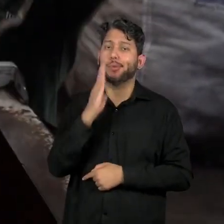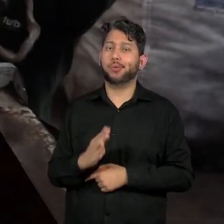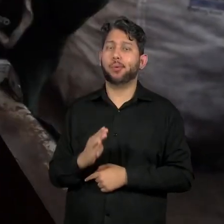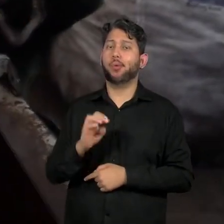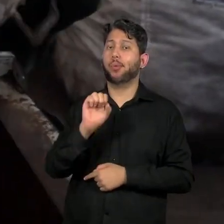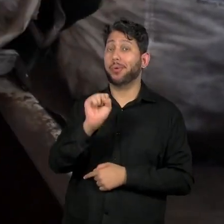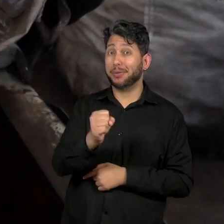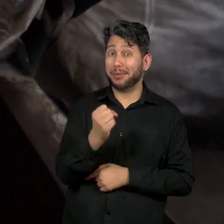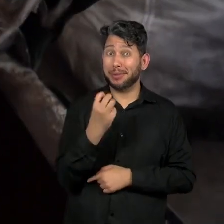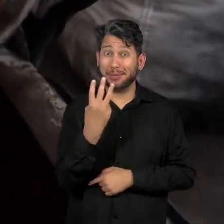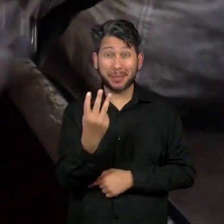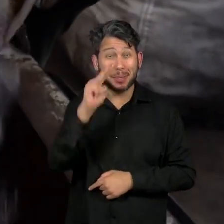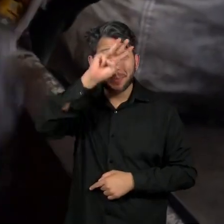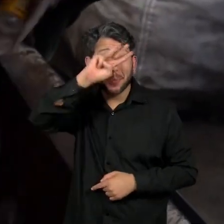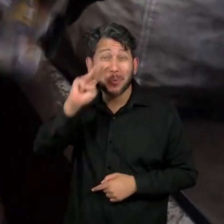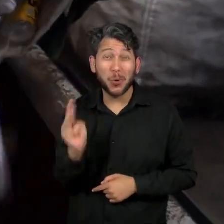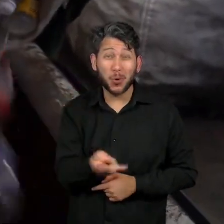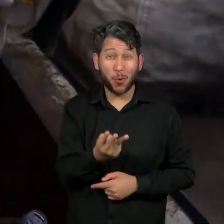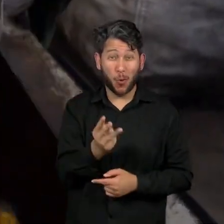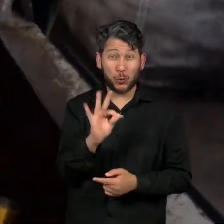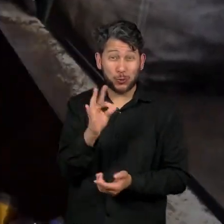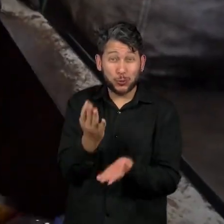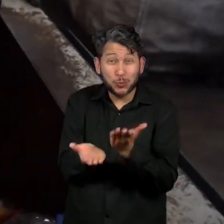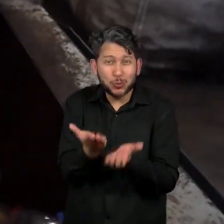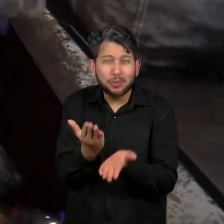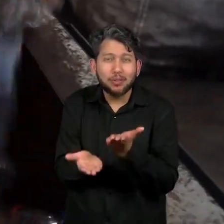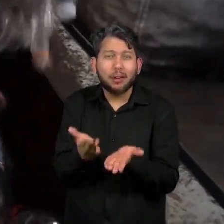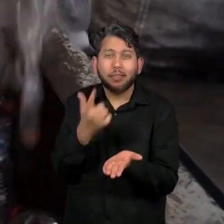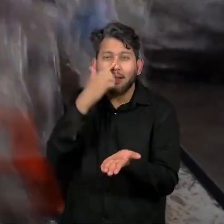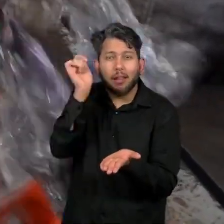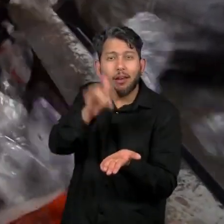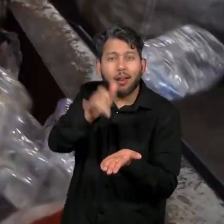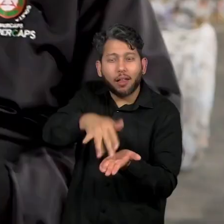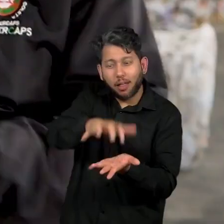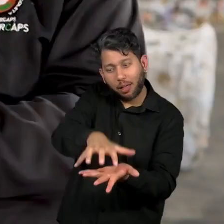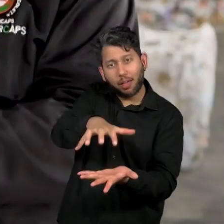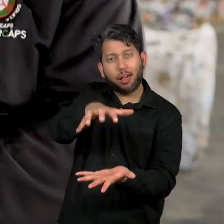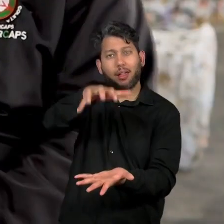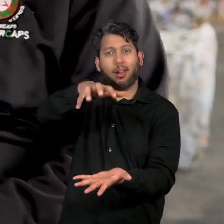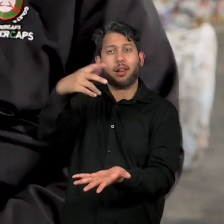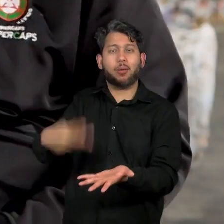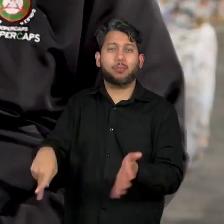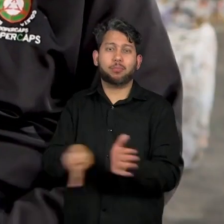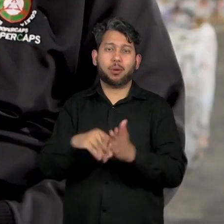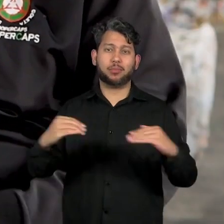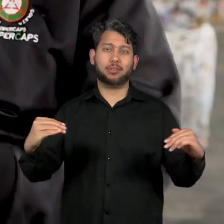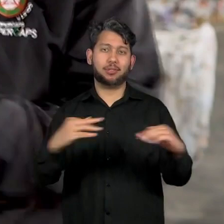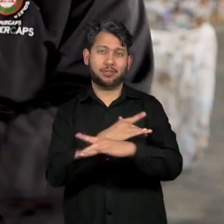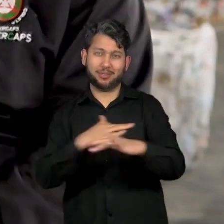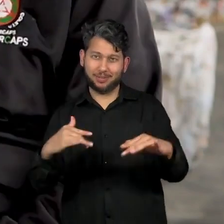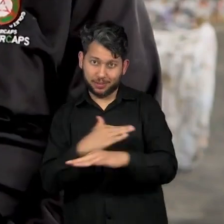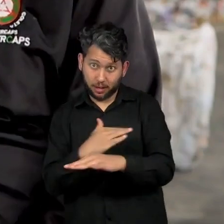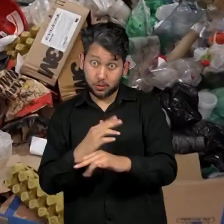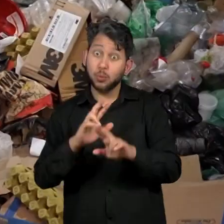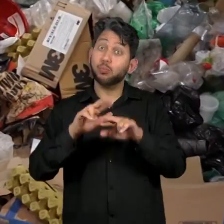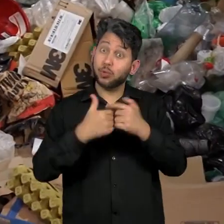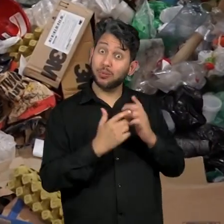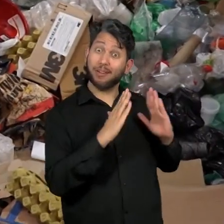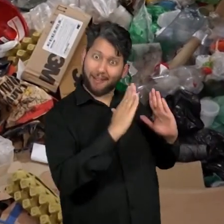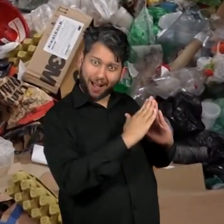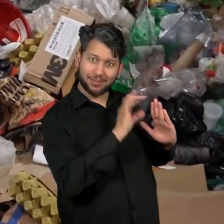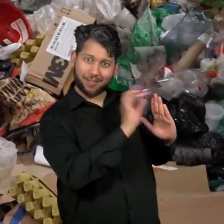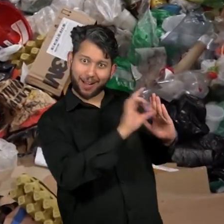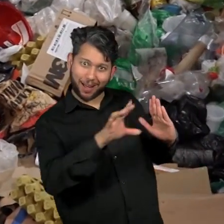83 milhões de toneladas de resíduos sólidos urbanos, que são oriundos das coletas domiciliares.